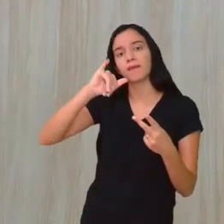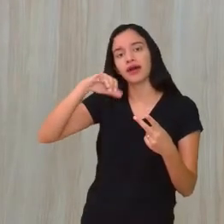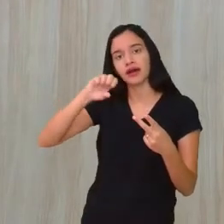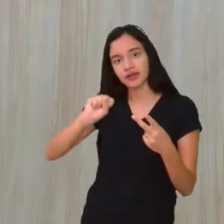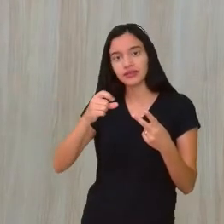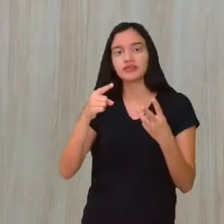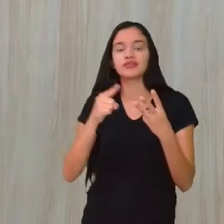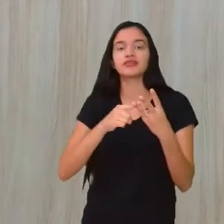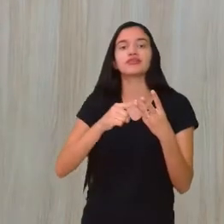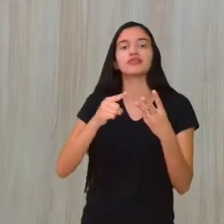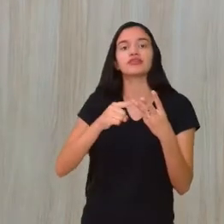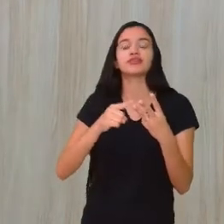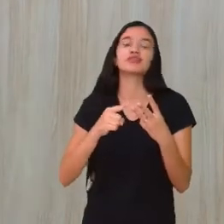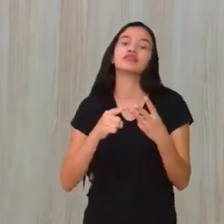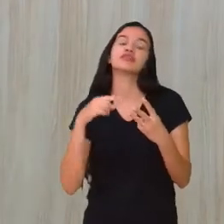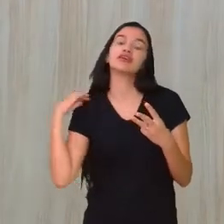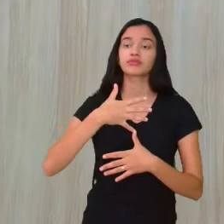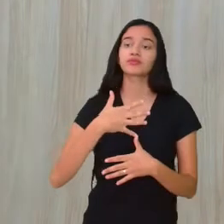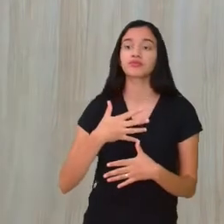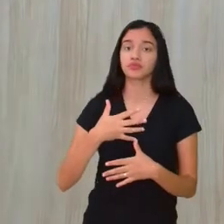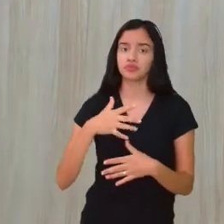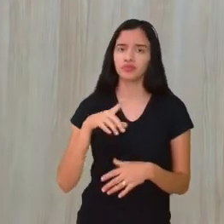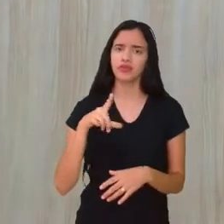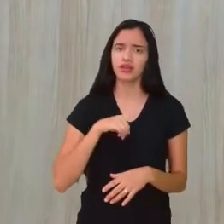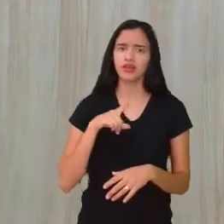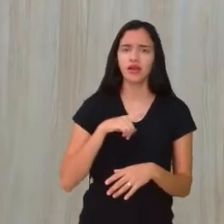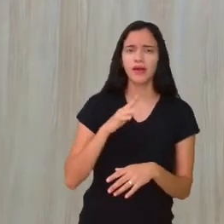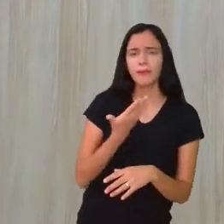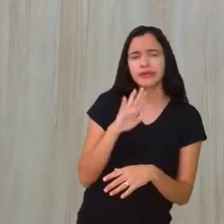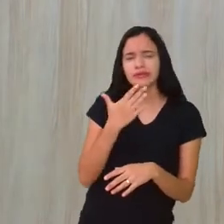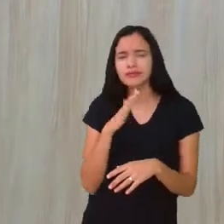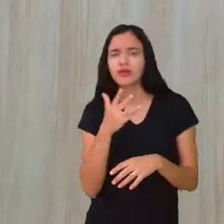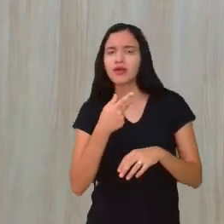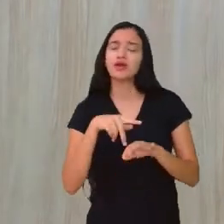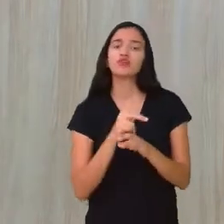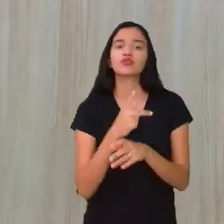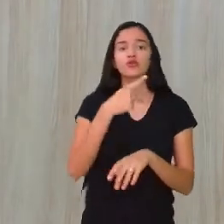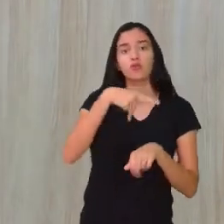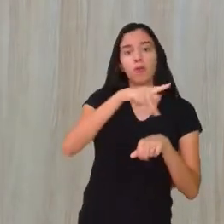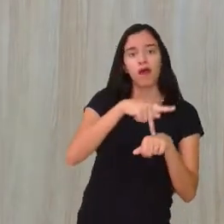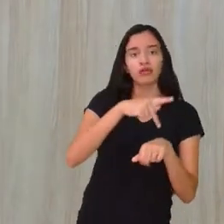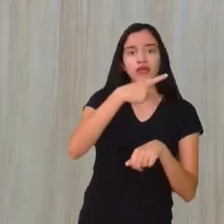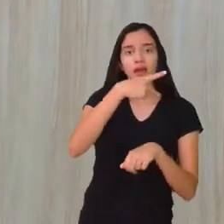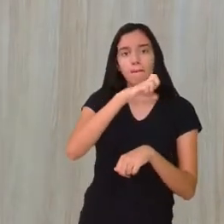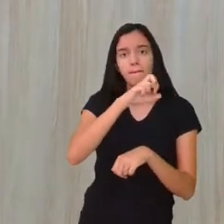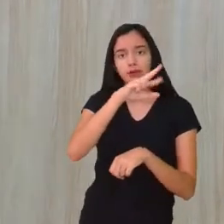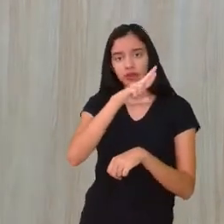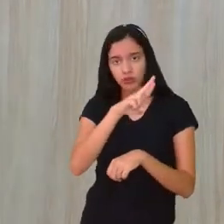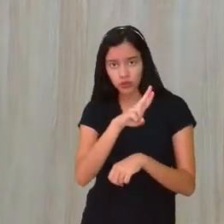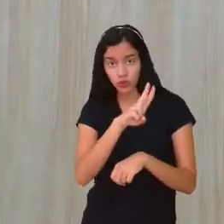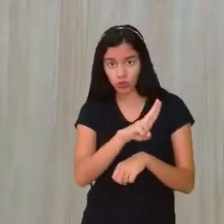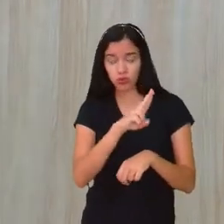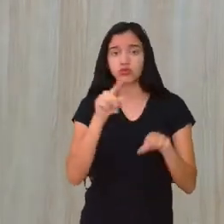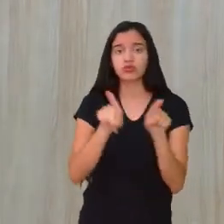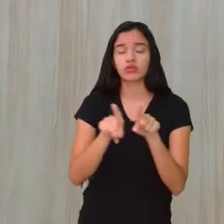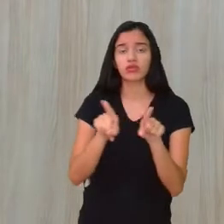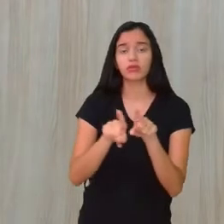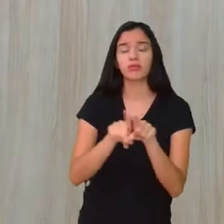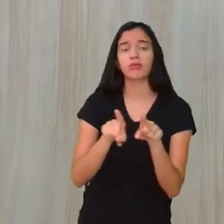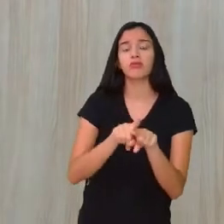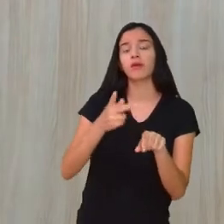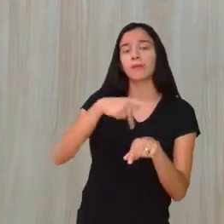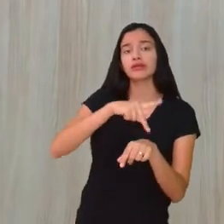ofrendas o colorida. altares sobre las tumbas. Luego las familias O pessoal se pasan la noche sin ornamenta, né, com dormir, essa